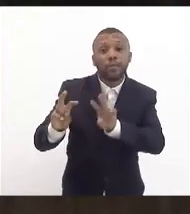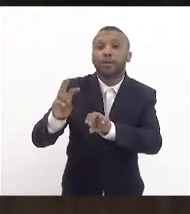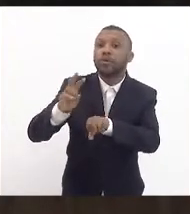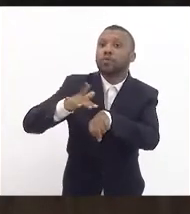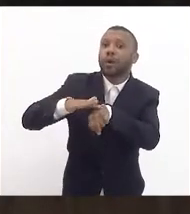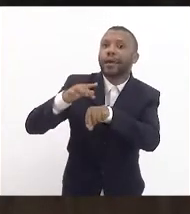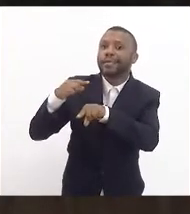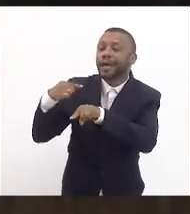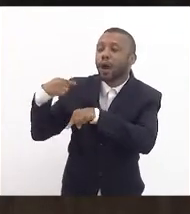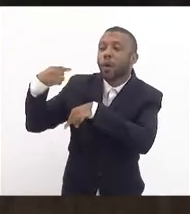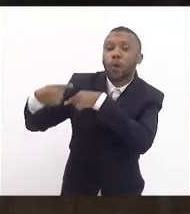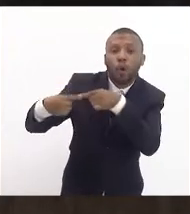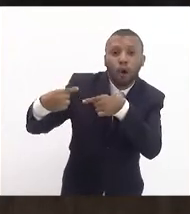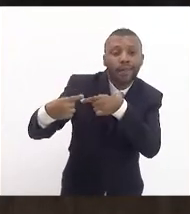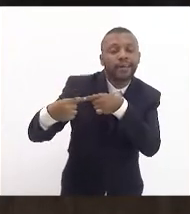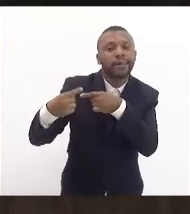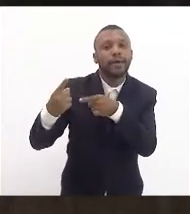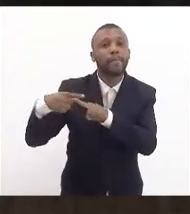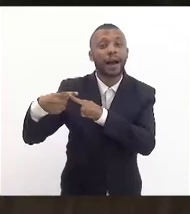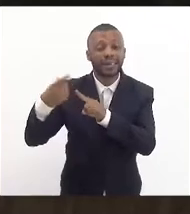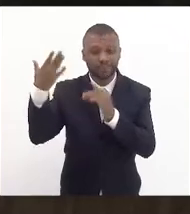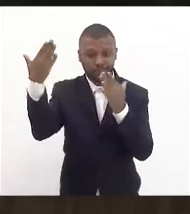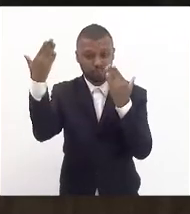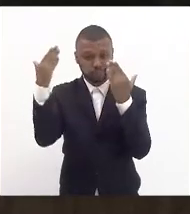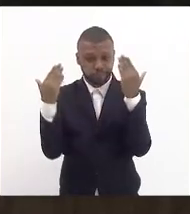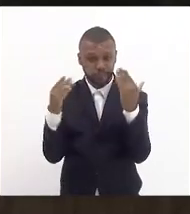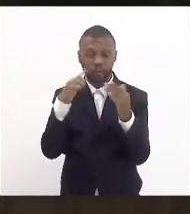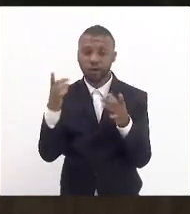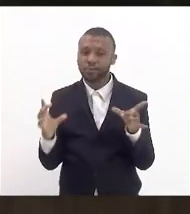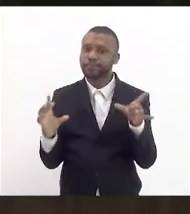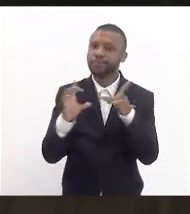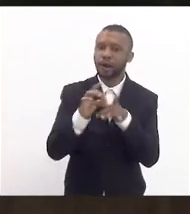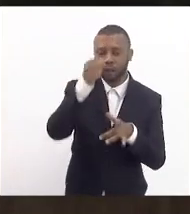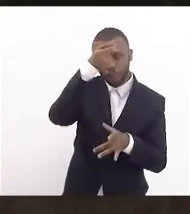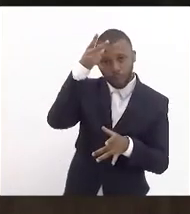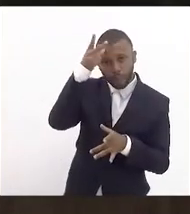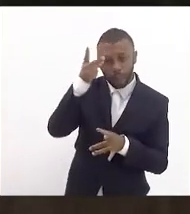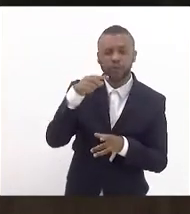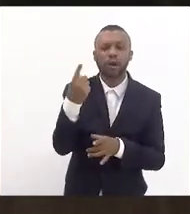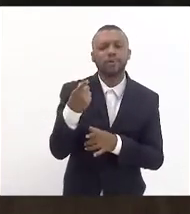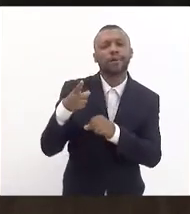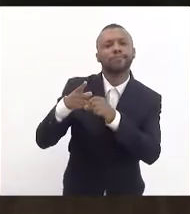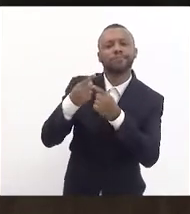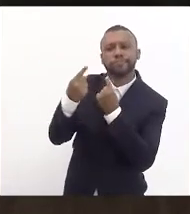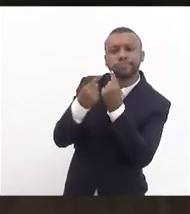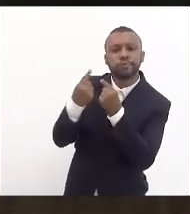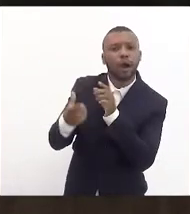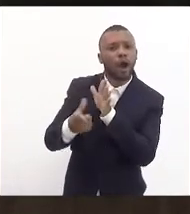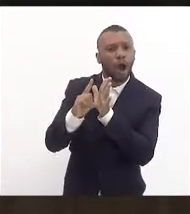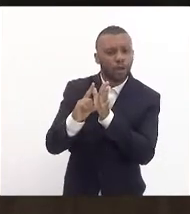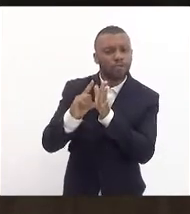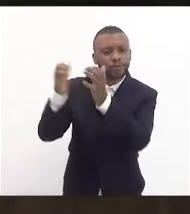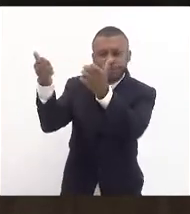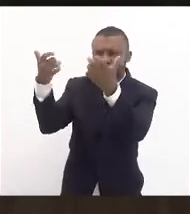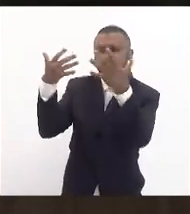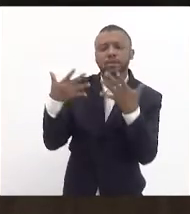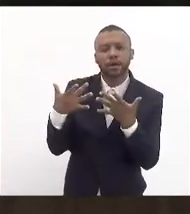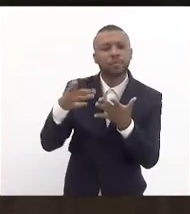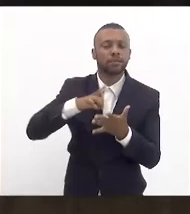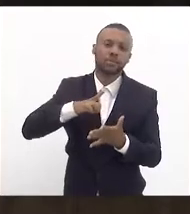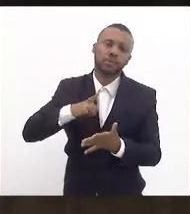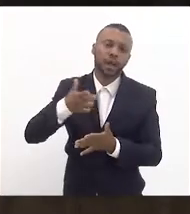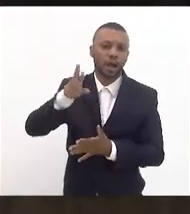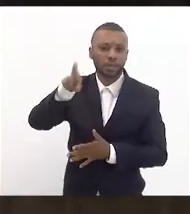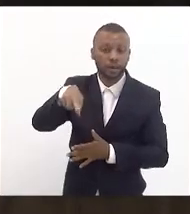que a gente igualizava com o município. Então, na verdade, a gente já conversou antes, Vossa Excelência tinha me dito com razão, que as